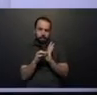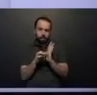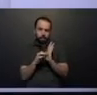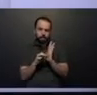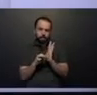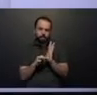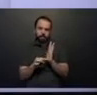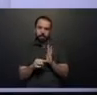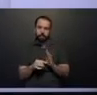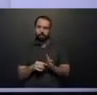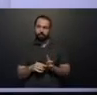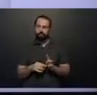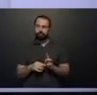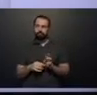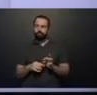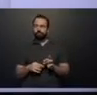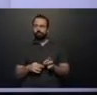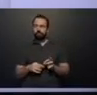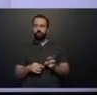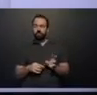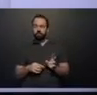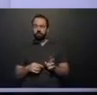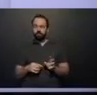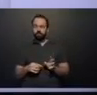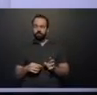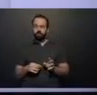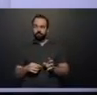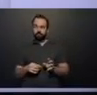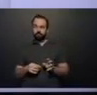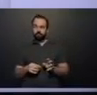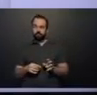medidas mais específicas e